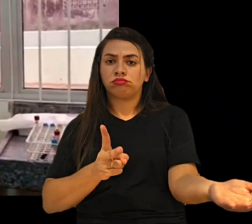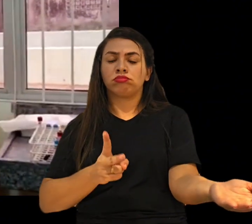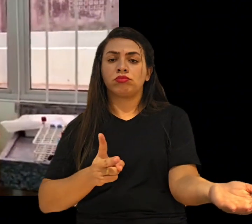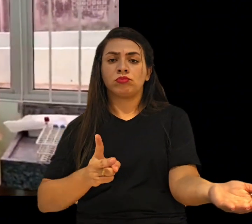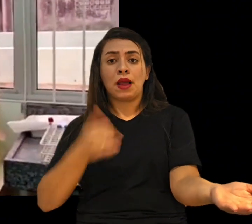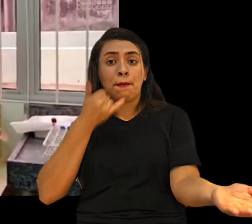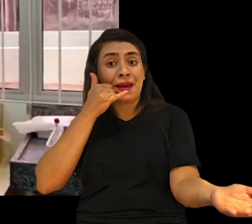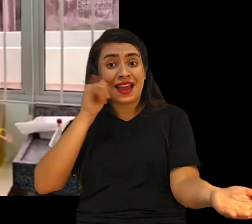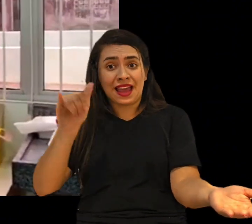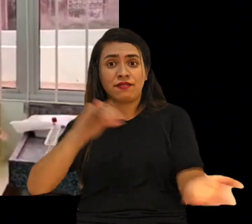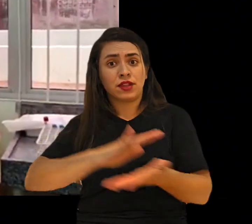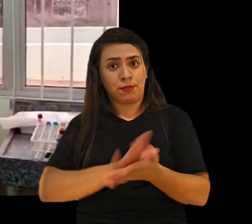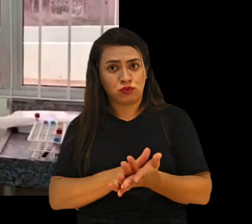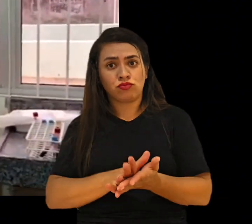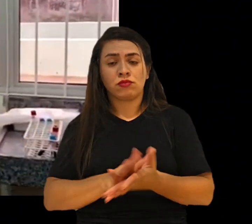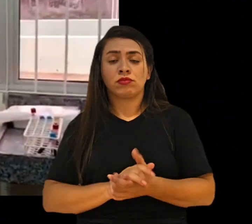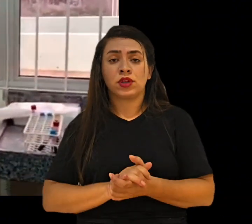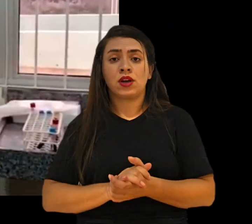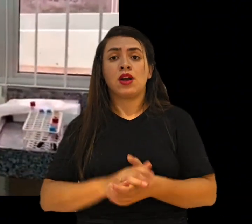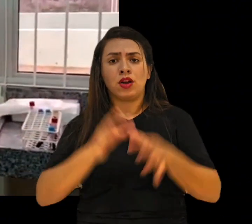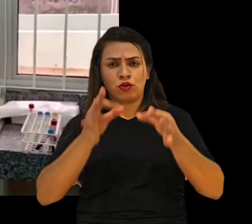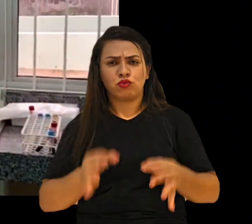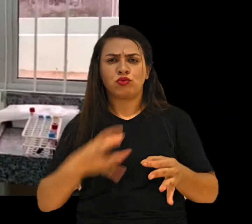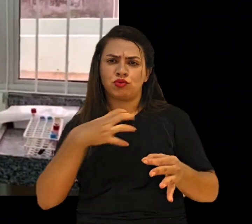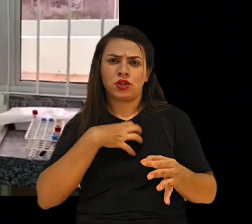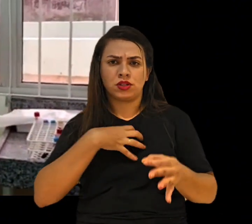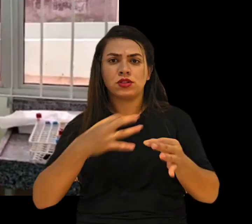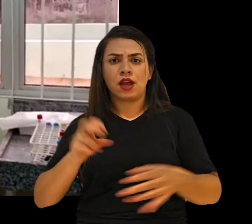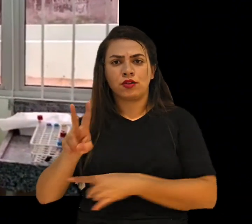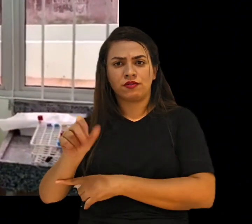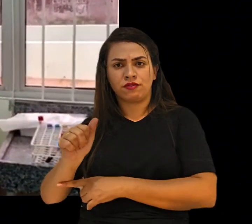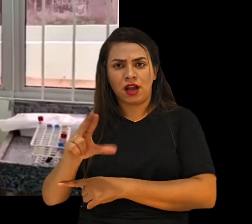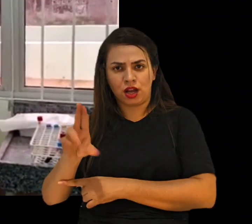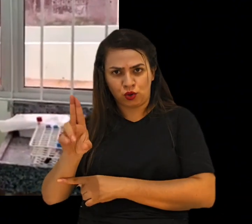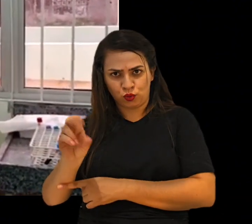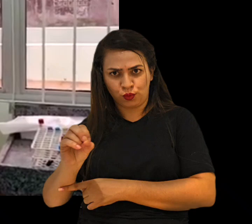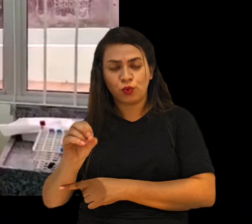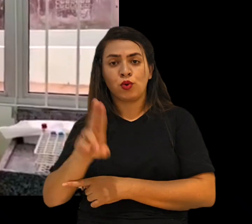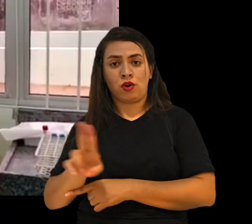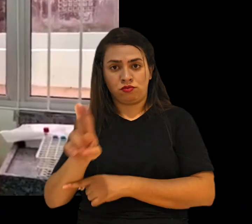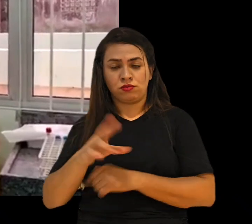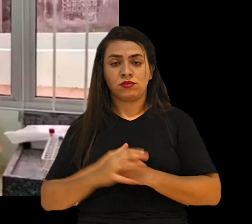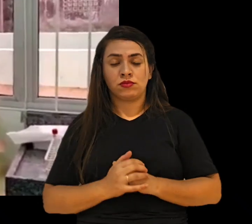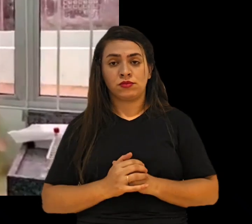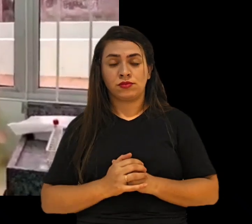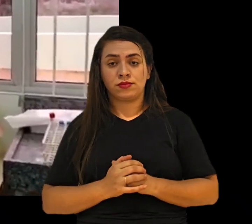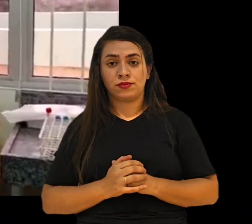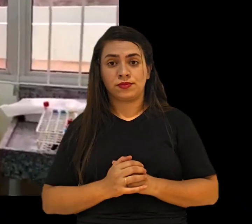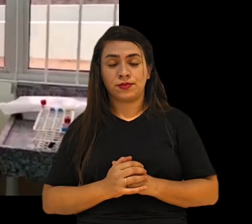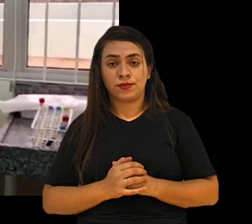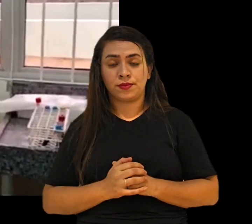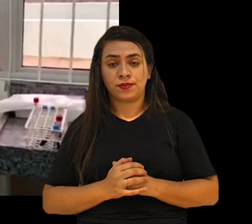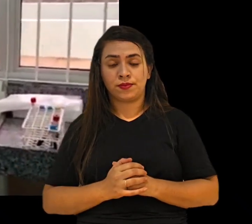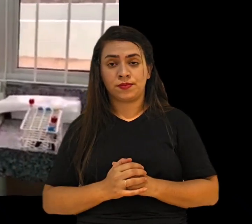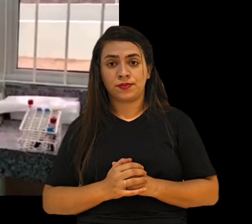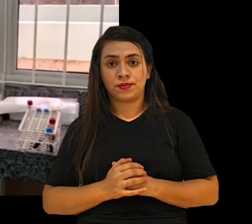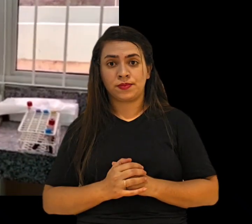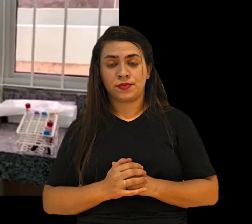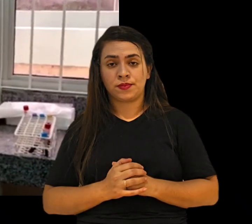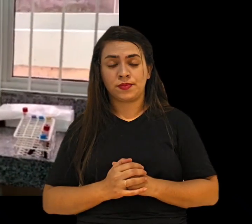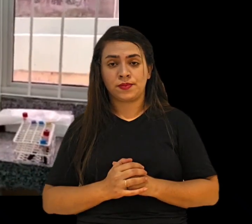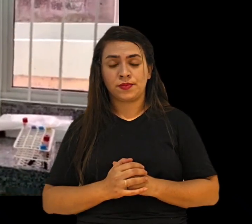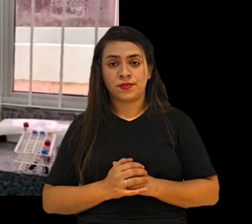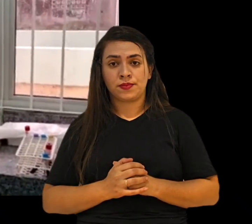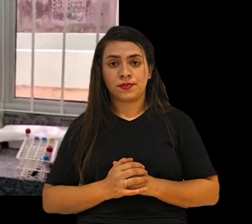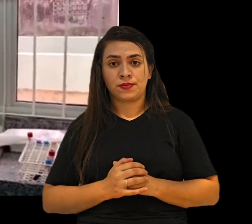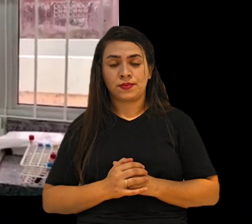coleta do sangue com técnica a vácuo, utilizando o piloto, utilizando a agulha descartável, e esse